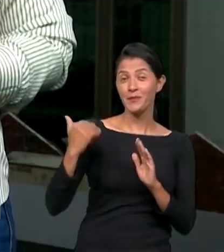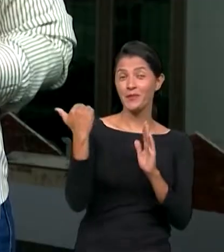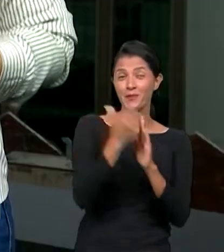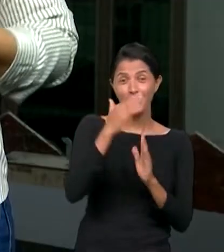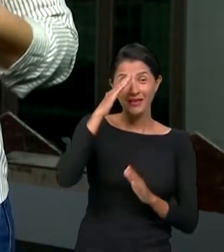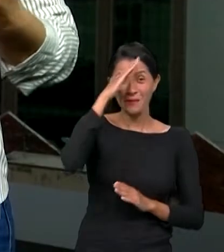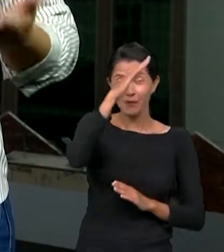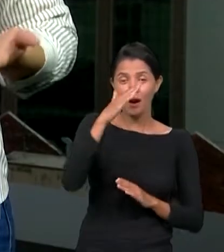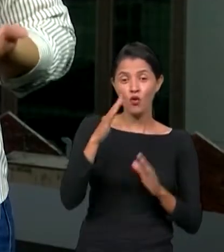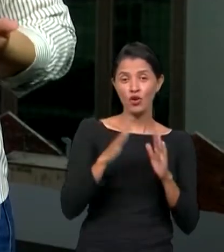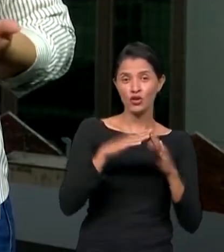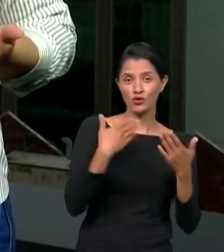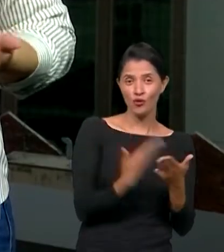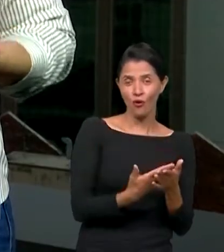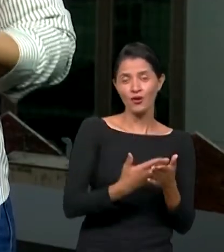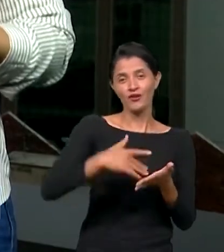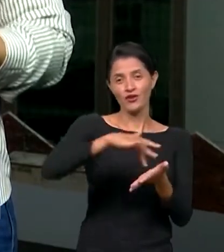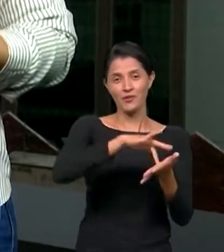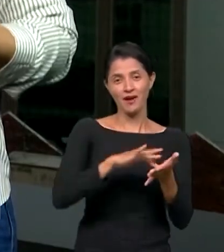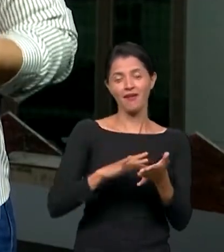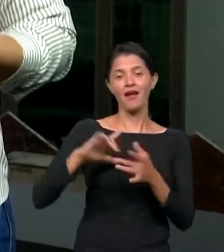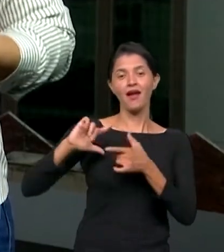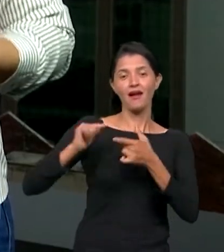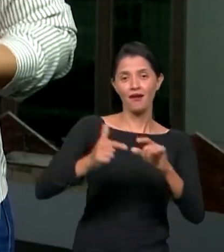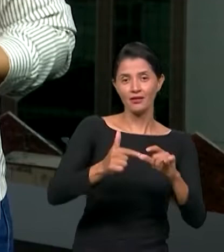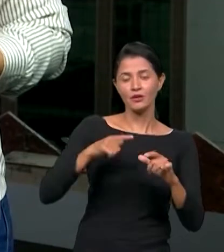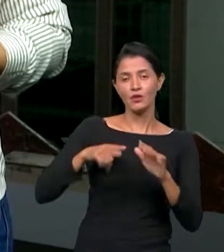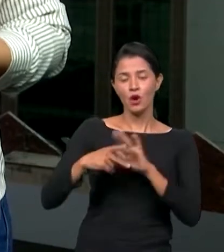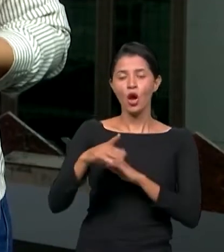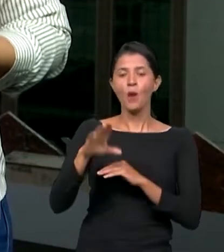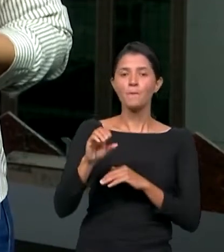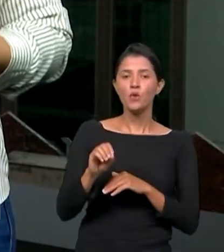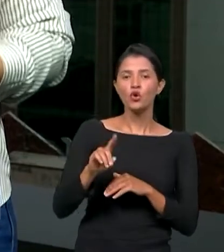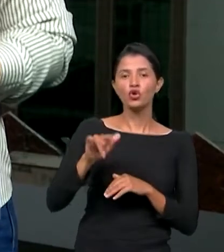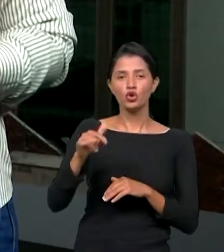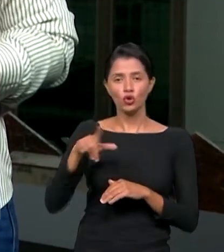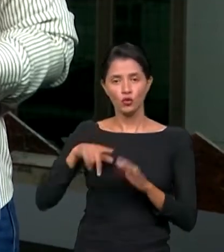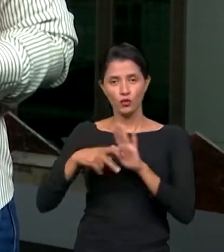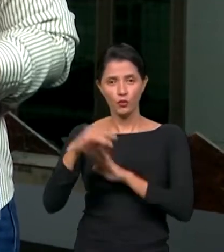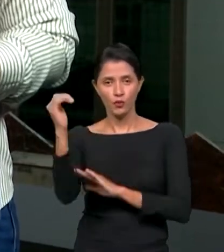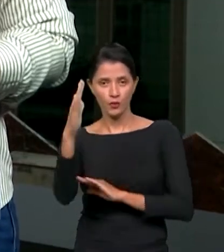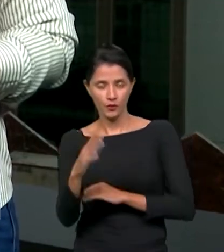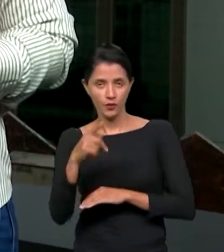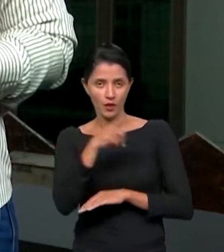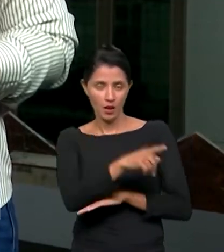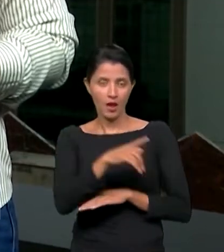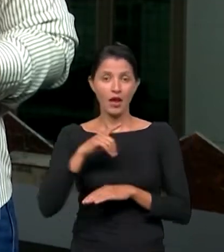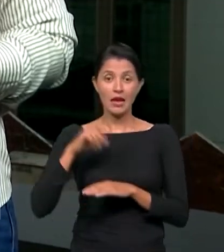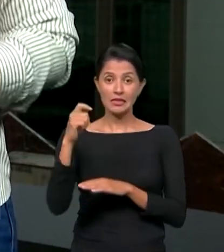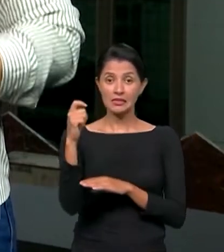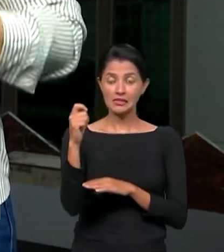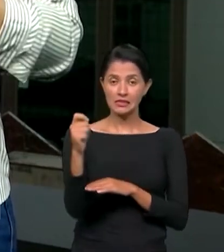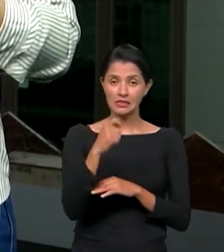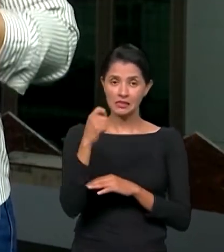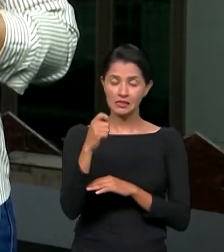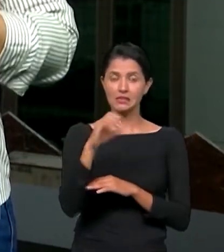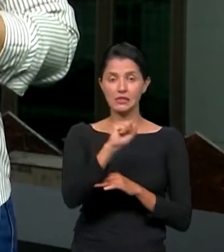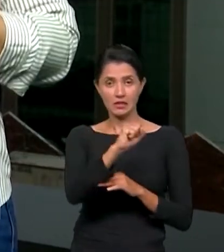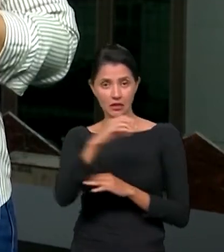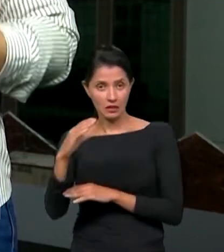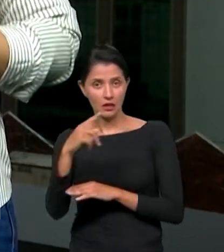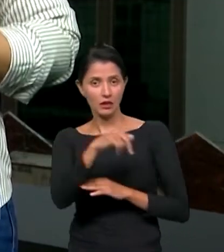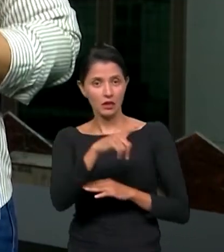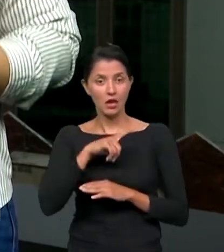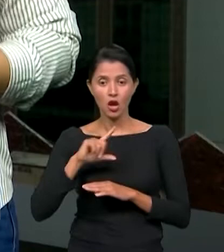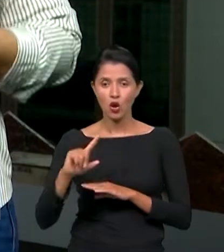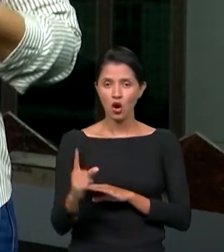mundo. A Escola de Teatro Bolshoi do Brasil, com sede na cidade de Joinville, em Santa Catarina, é a única filial